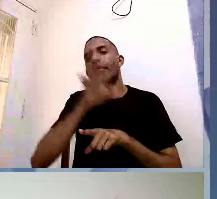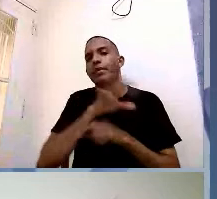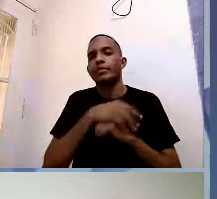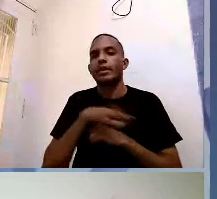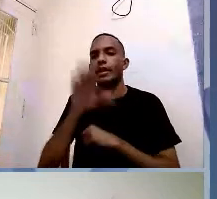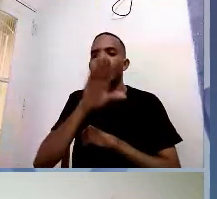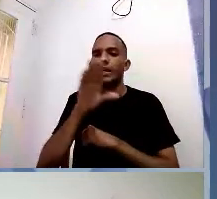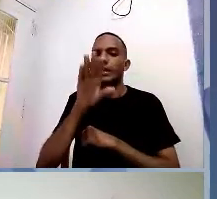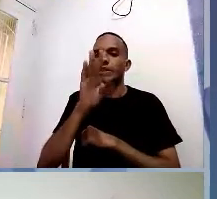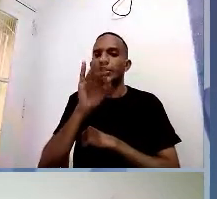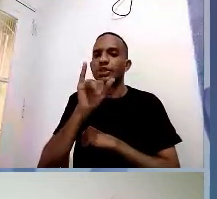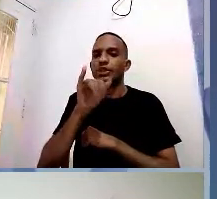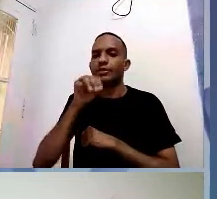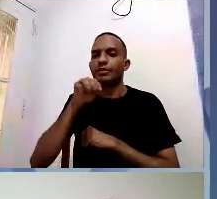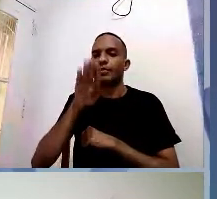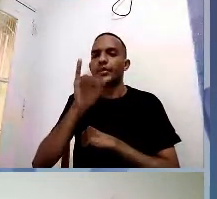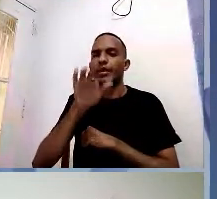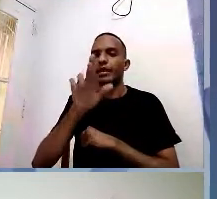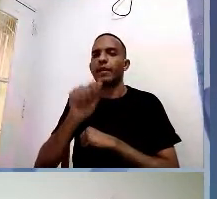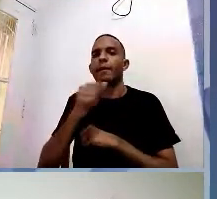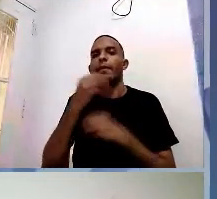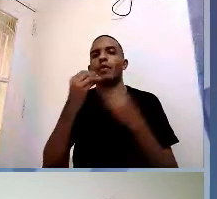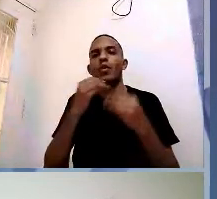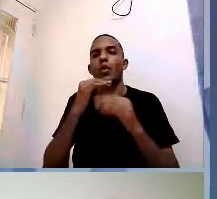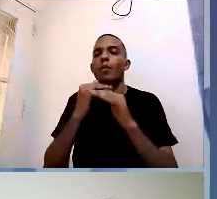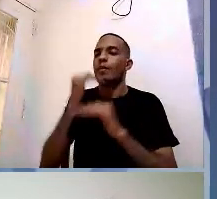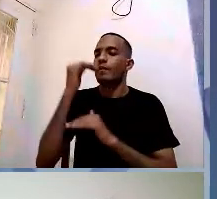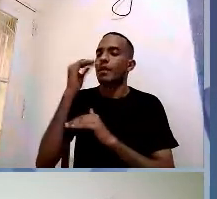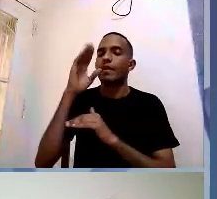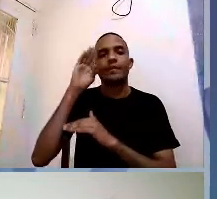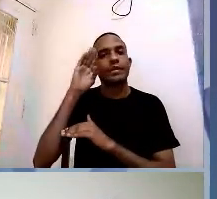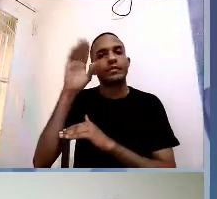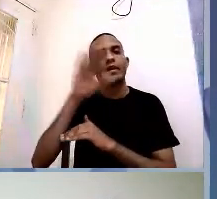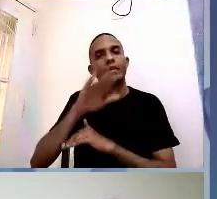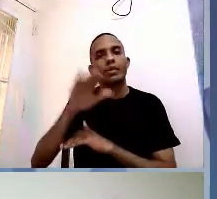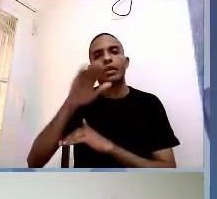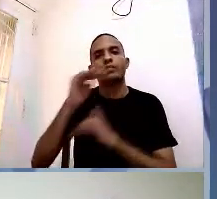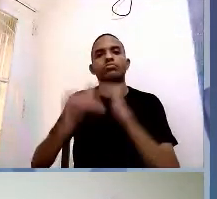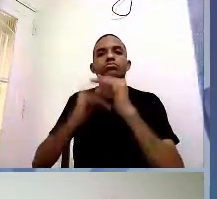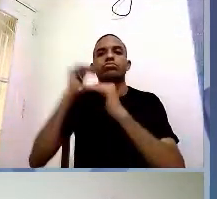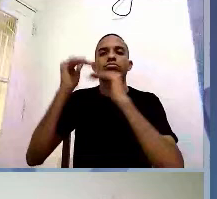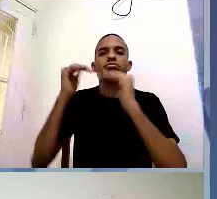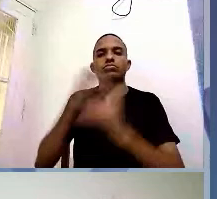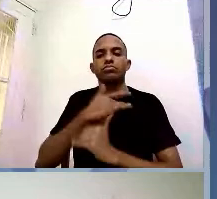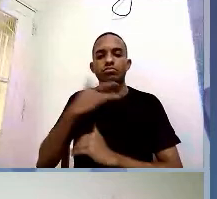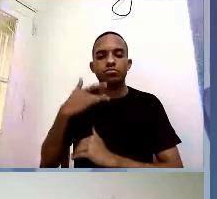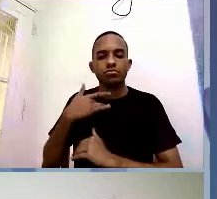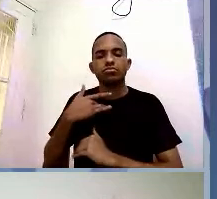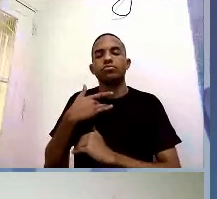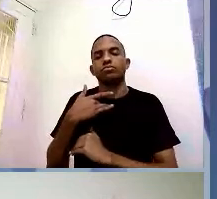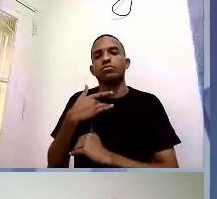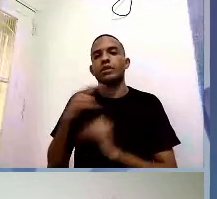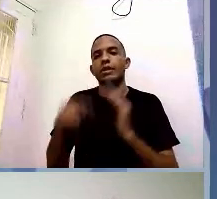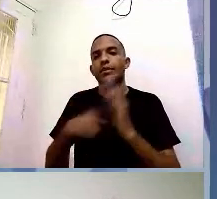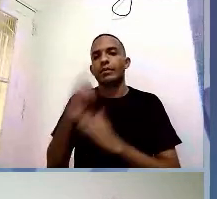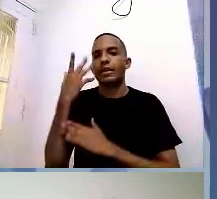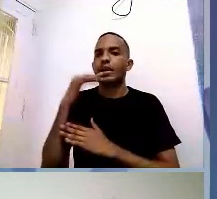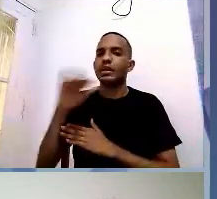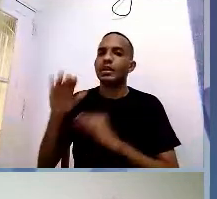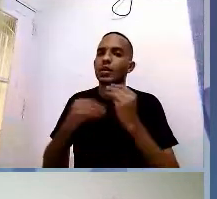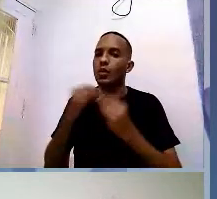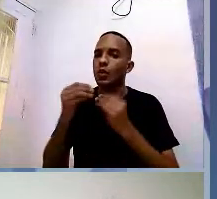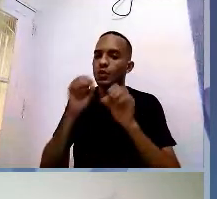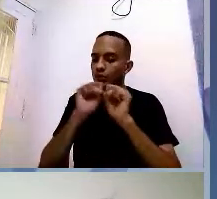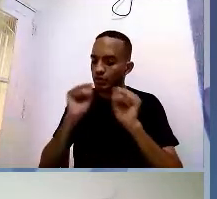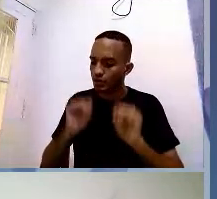A atenção primária é o nível de atendimento fundamental para o desenvolvimento saudável da criança na primeira infância, no âmbito do